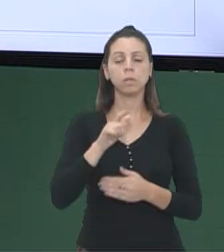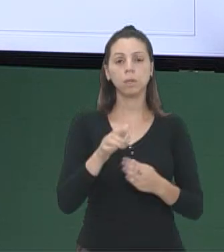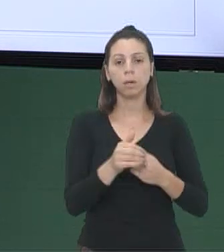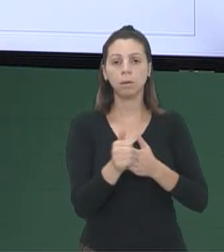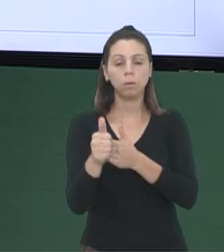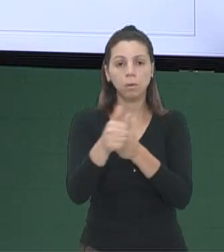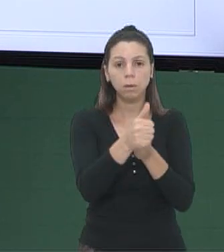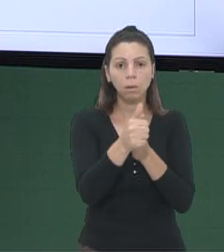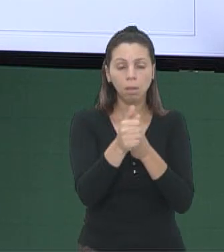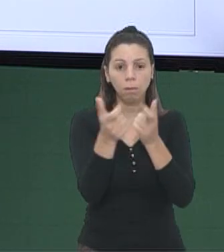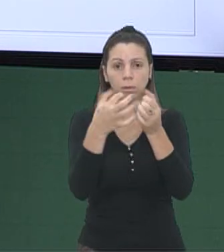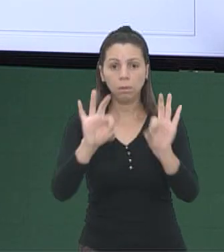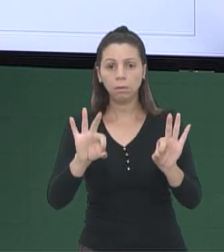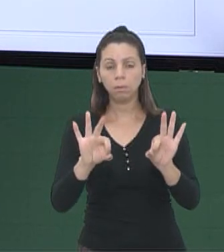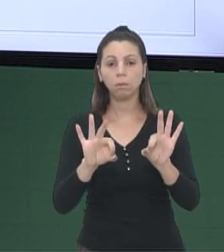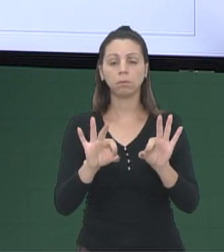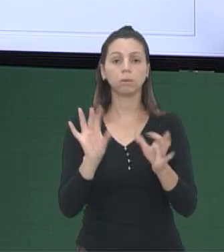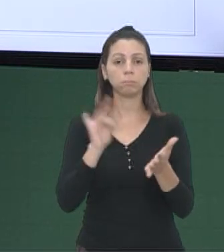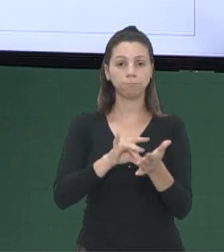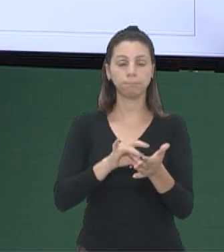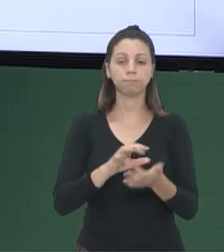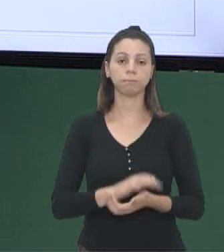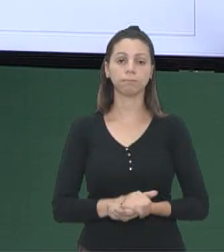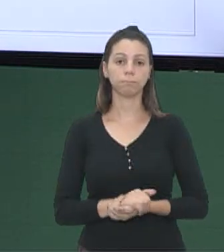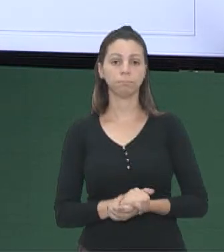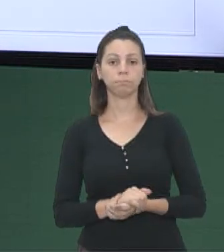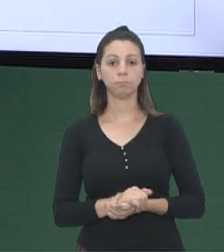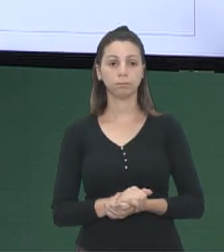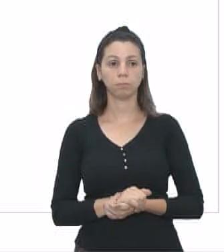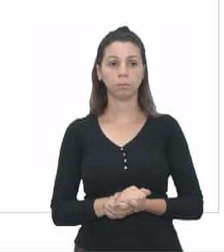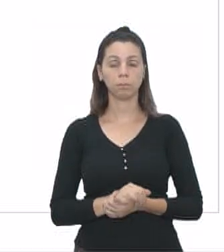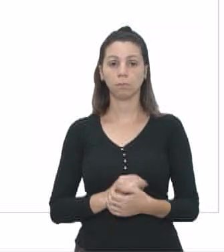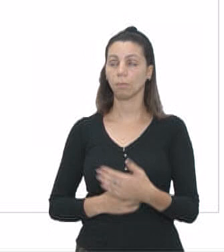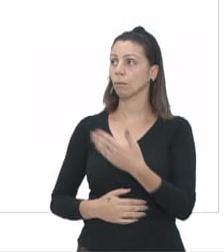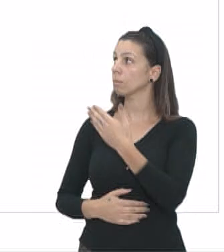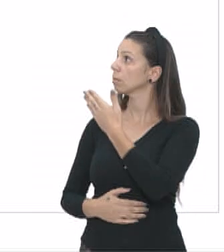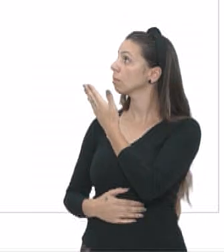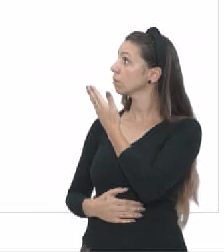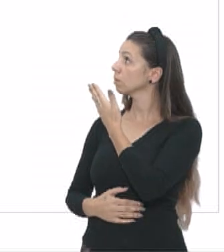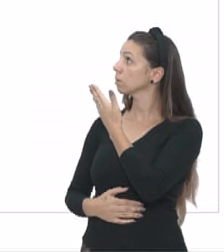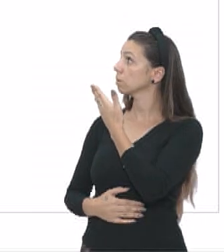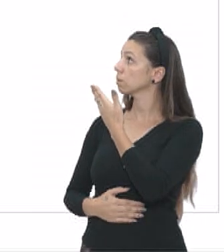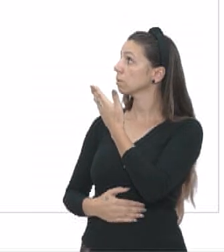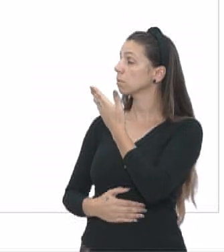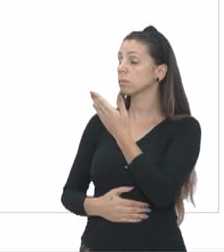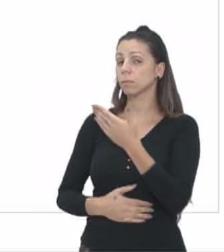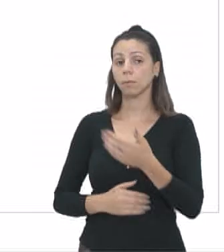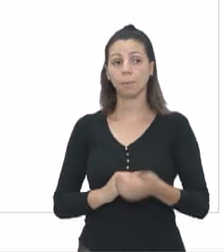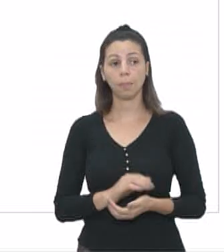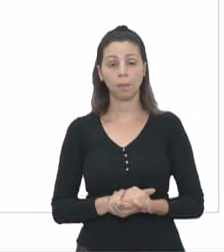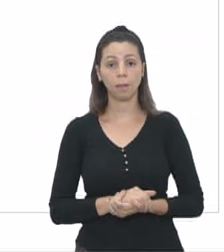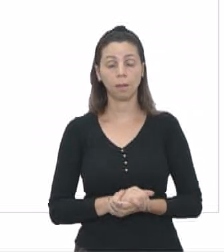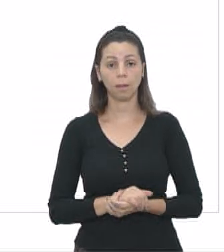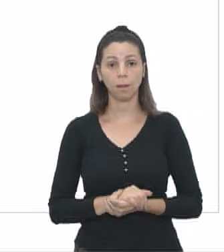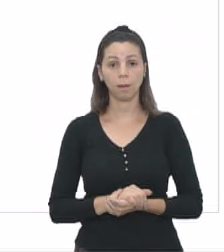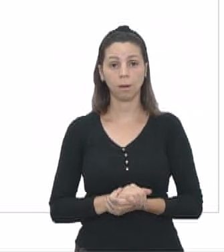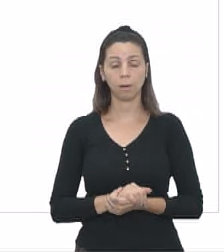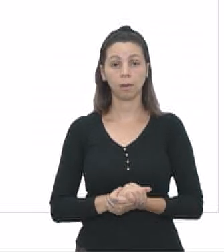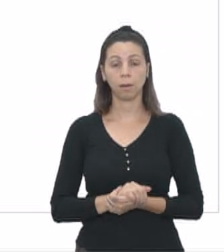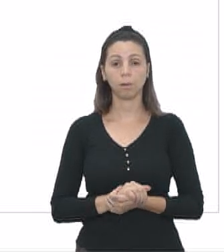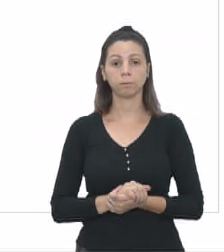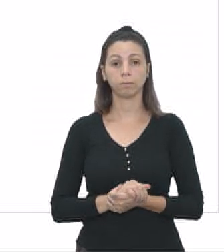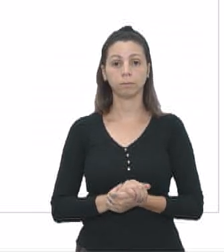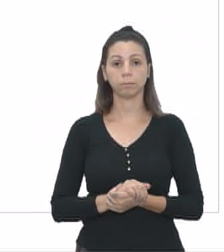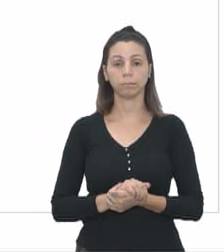localizar de forma adequada e precisa. No que você vai ver aqui no próximo slide, ó, você está vendo aqui um mapa da América do